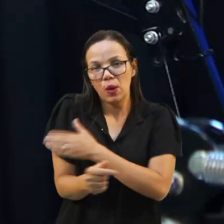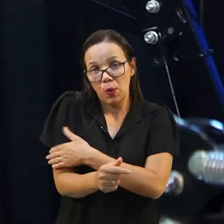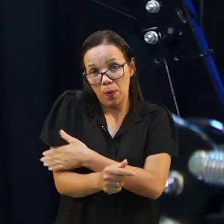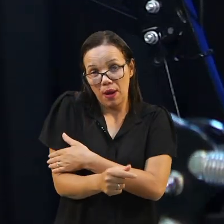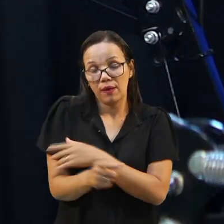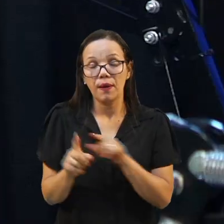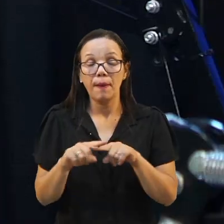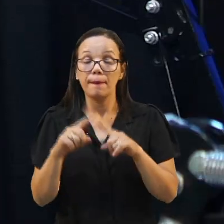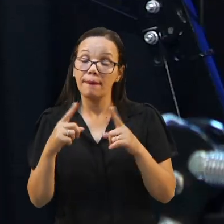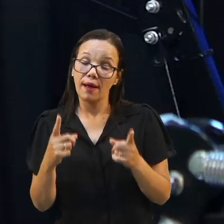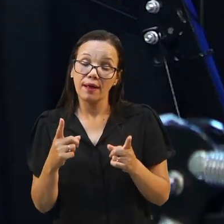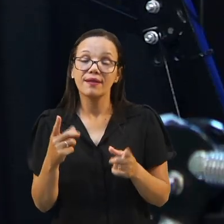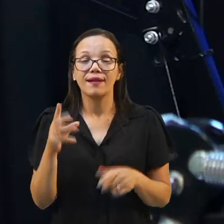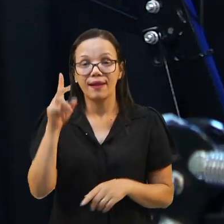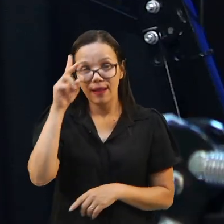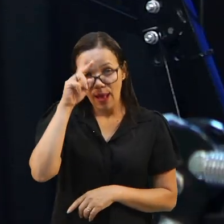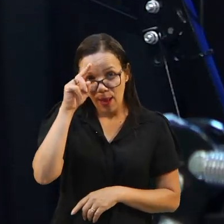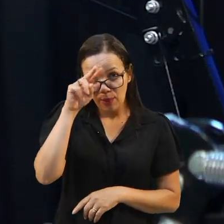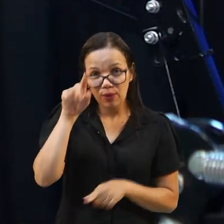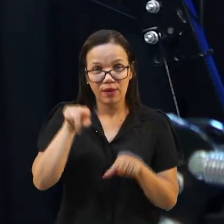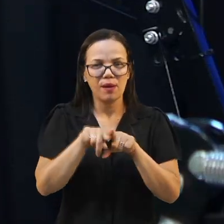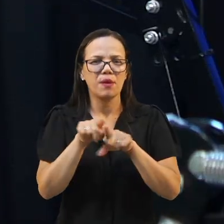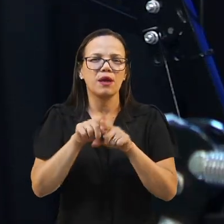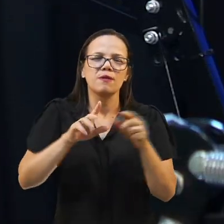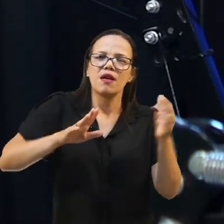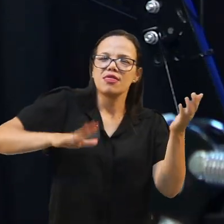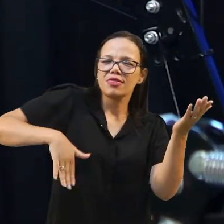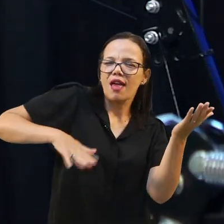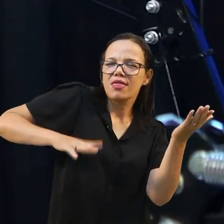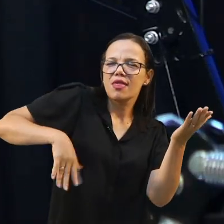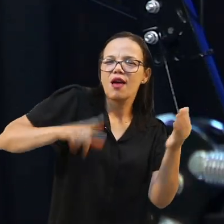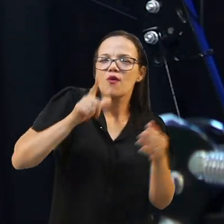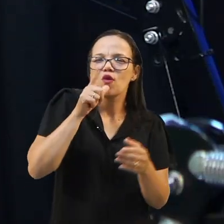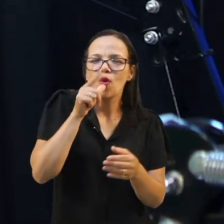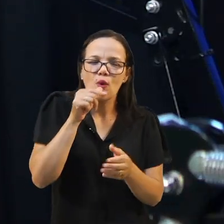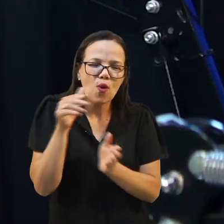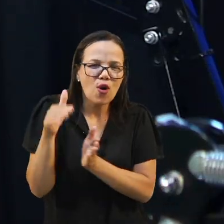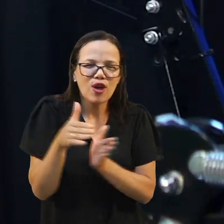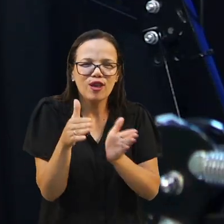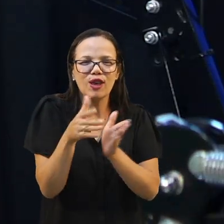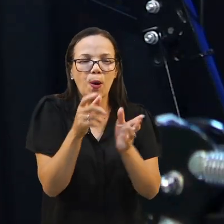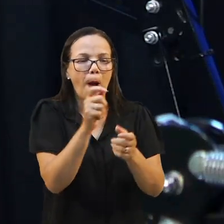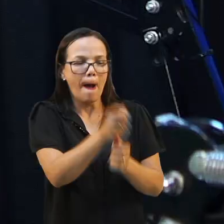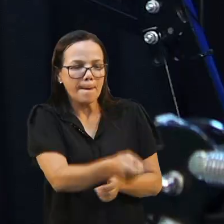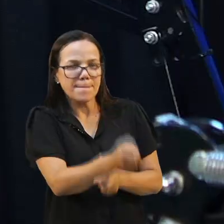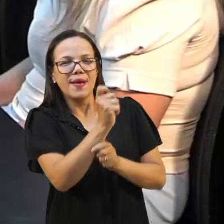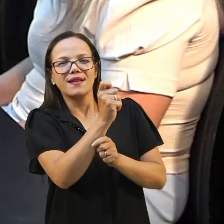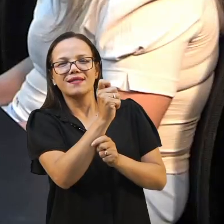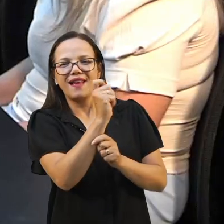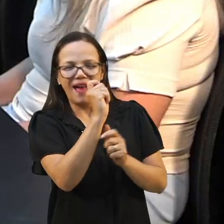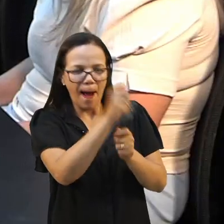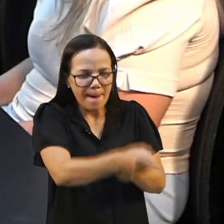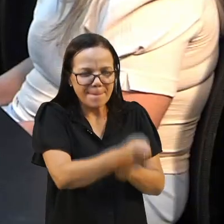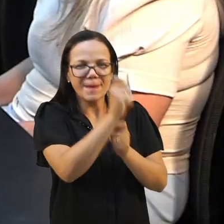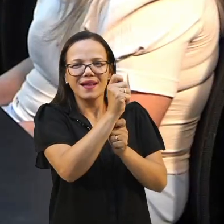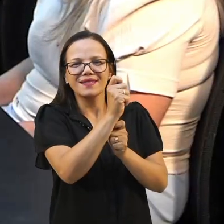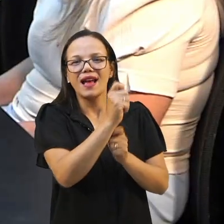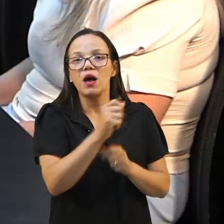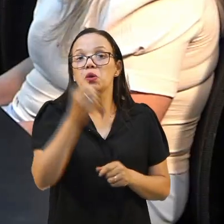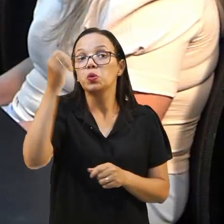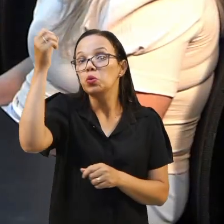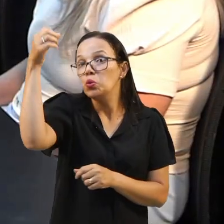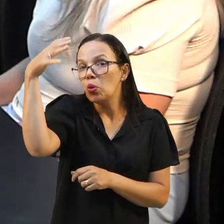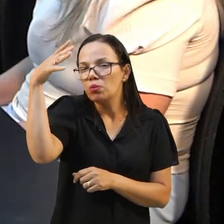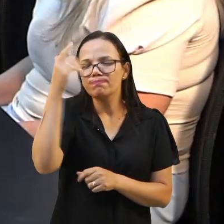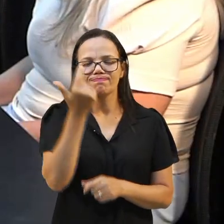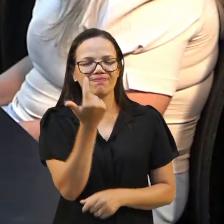nadar nos rios, córregos, pescar e tudo mais. Isso, Iluminação elétrica era aquela que não tinha, né? não tinha.